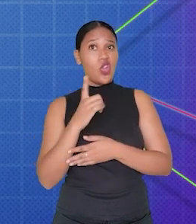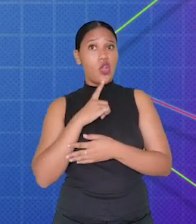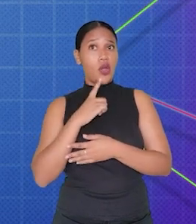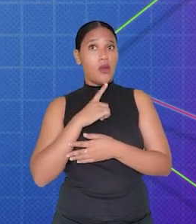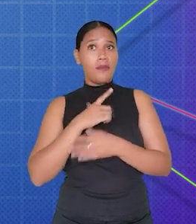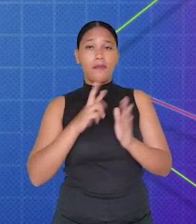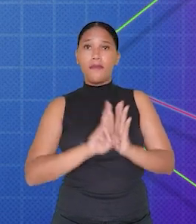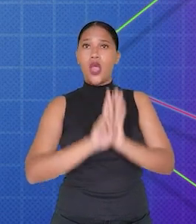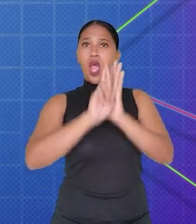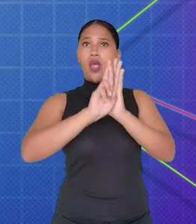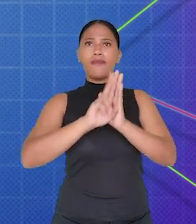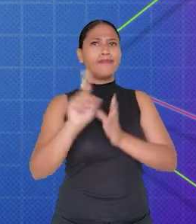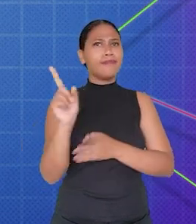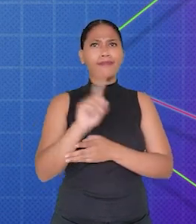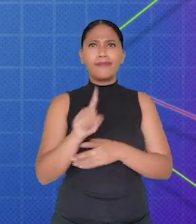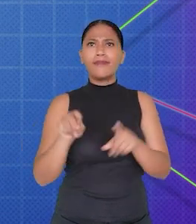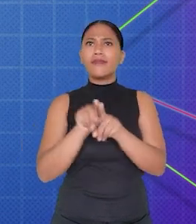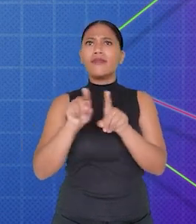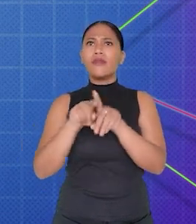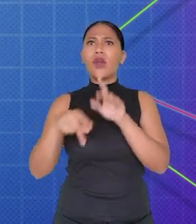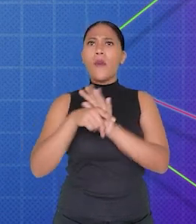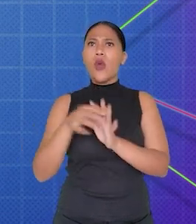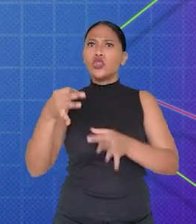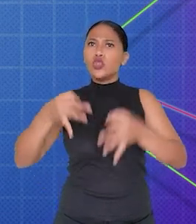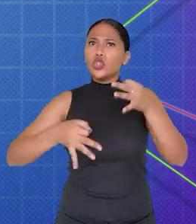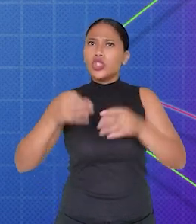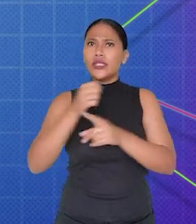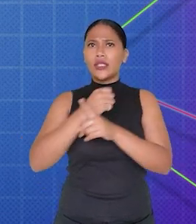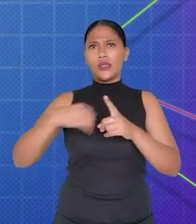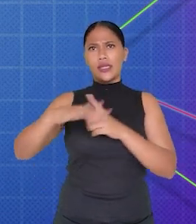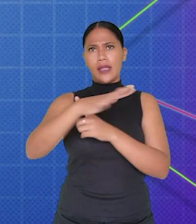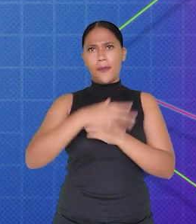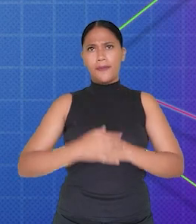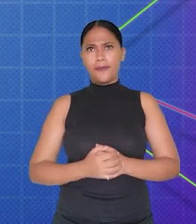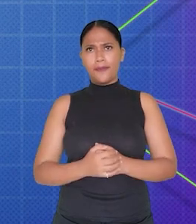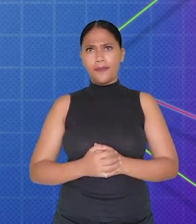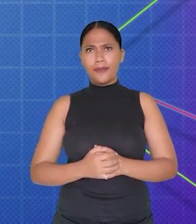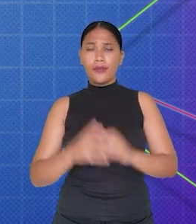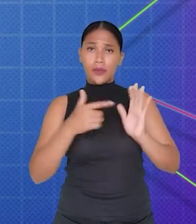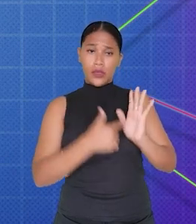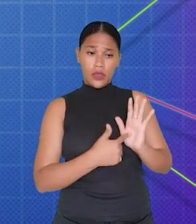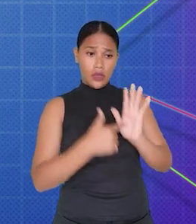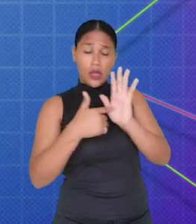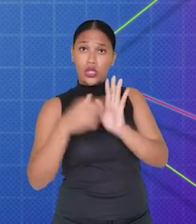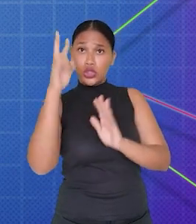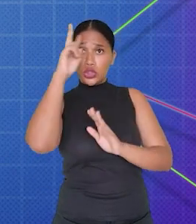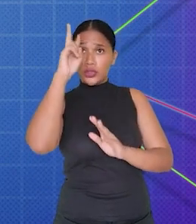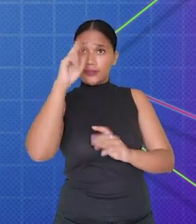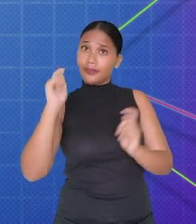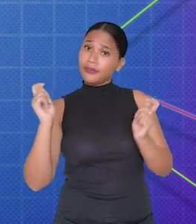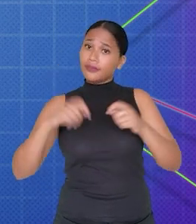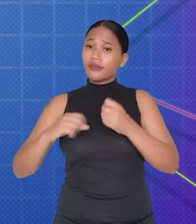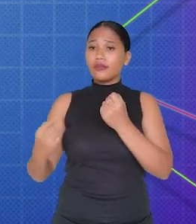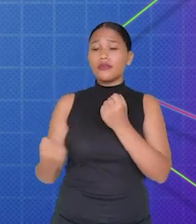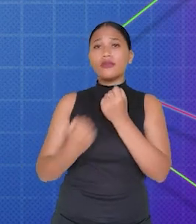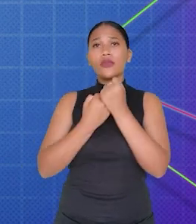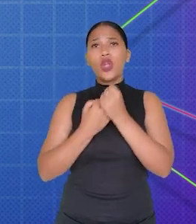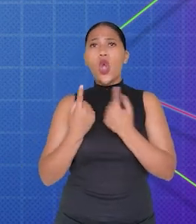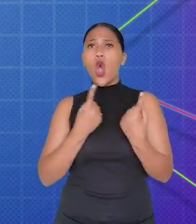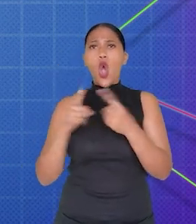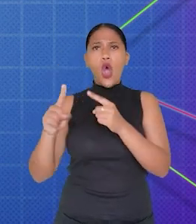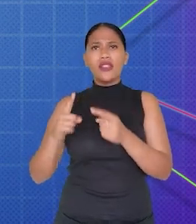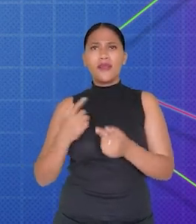uma questão de representatividade, mas também uma questão de justiça social. Ao trazer essas histórias à tona, podemos ajudar a